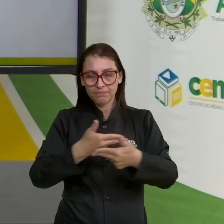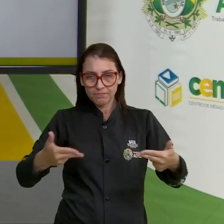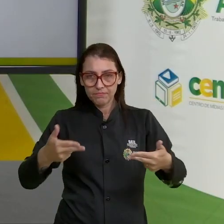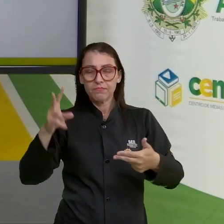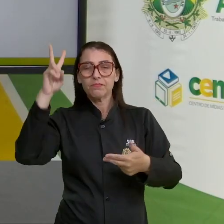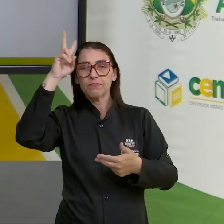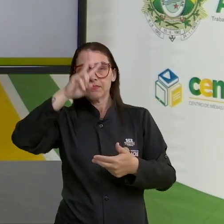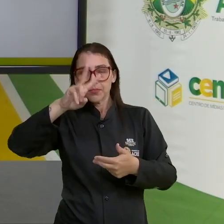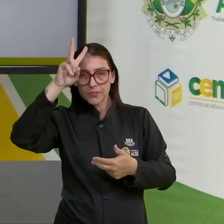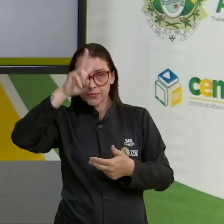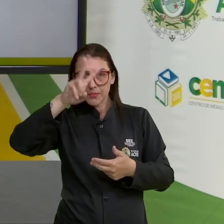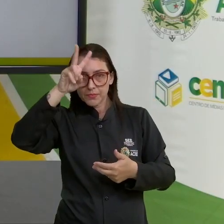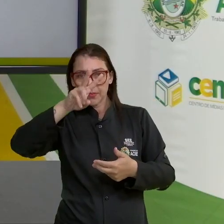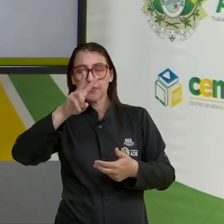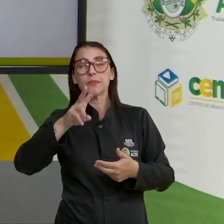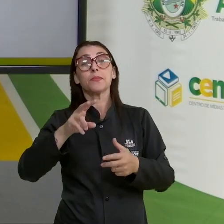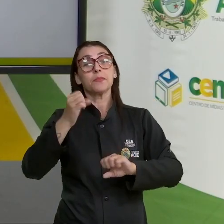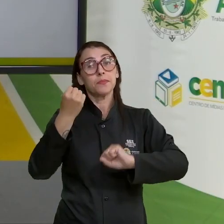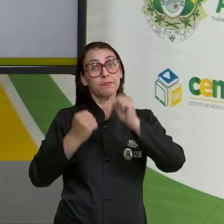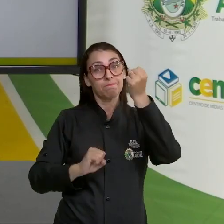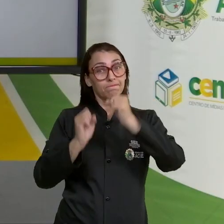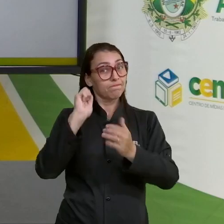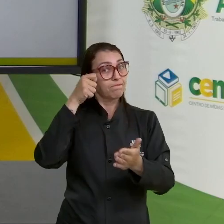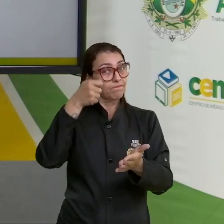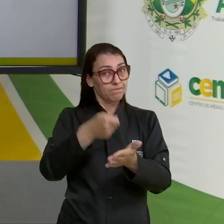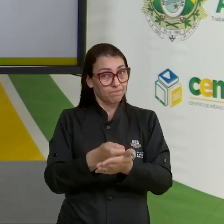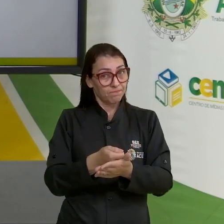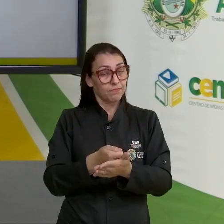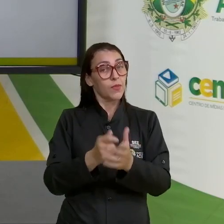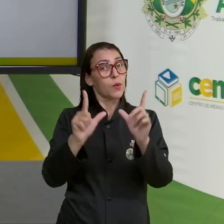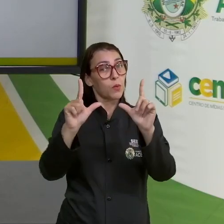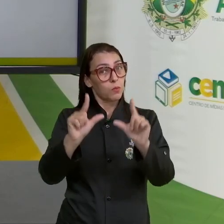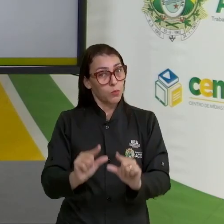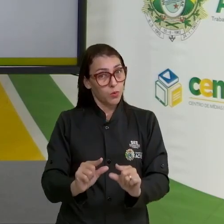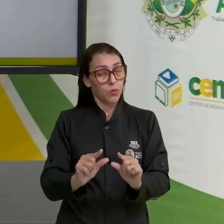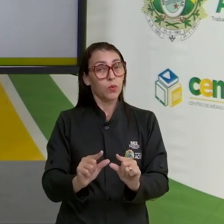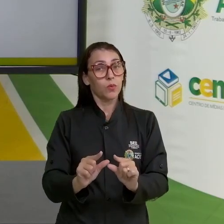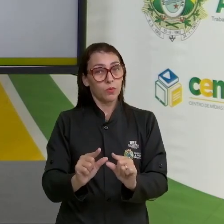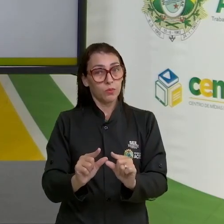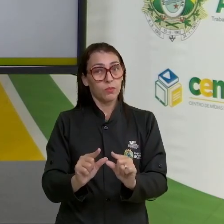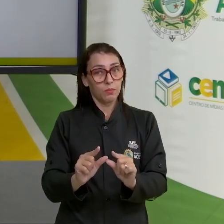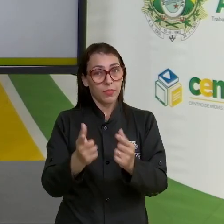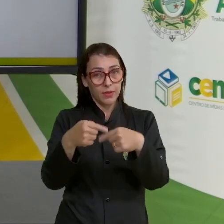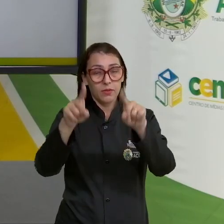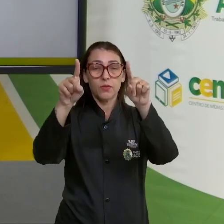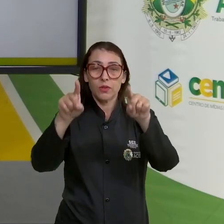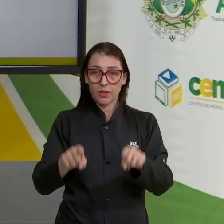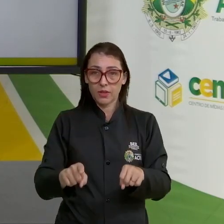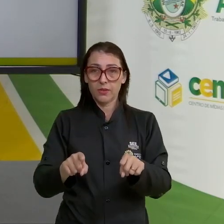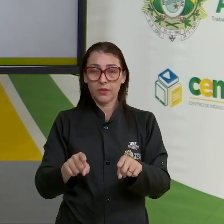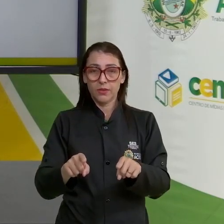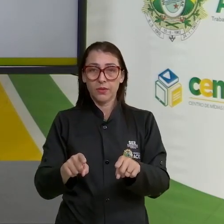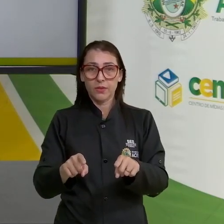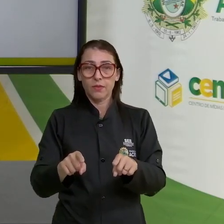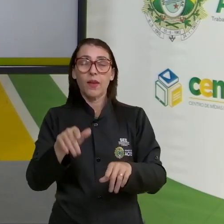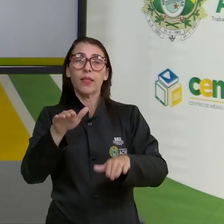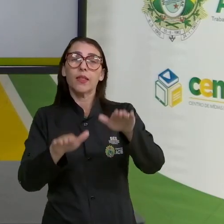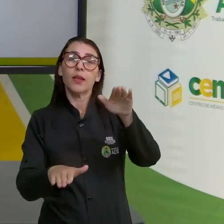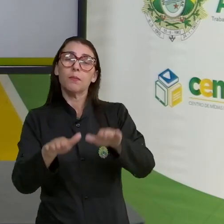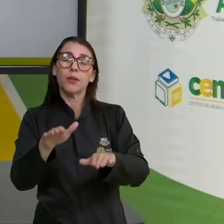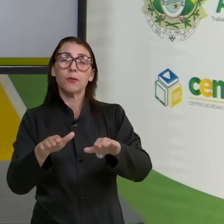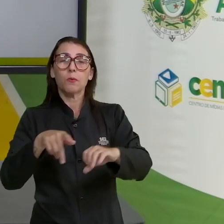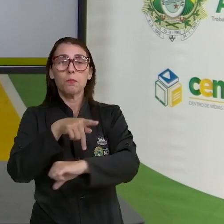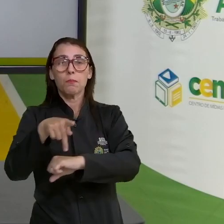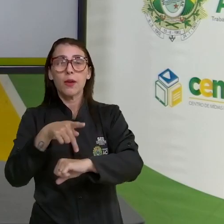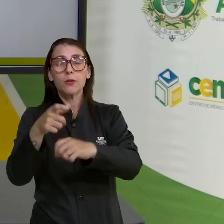Lembrando que muitas vezes essas indústrias não pagam aí o mínimo de dignidade para os seus trabalhadores, dependendo do